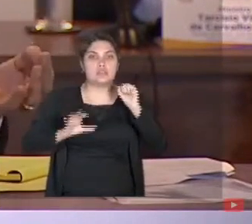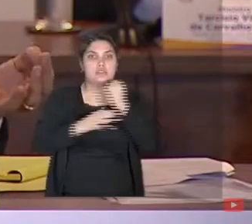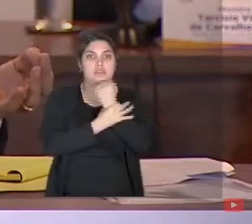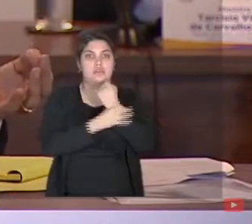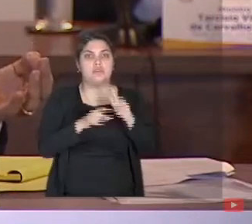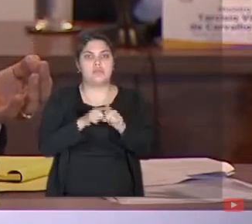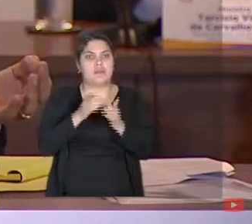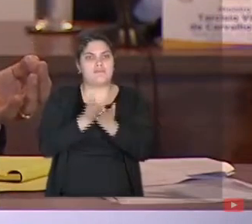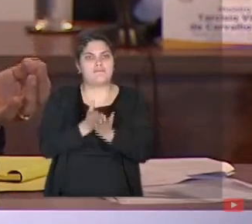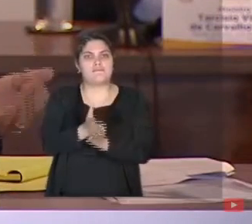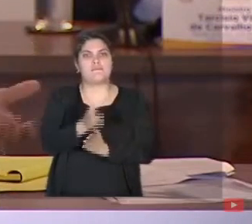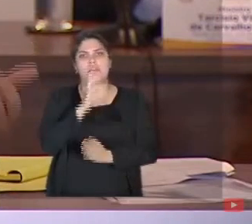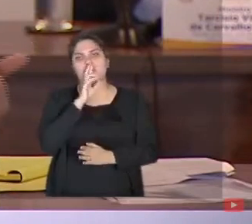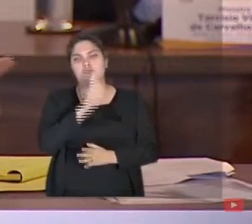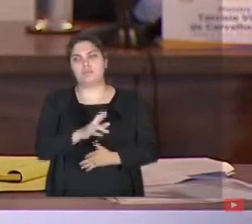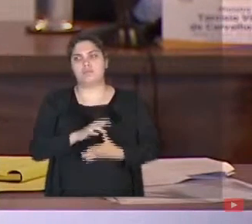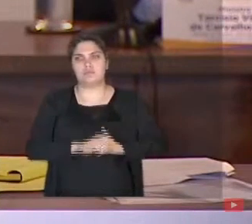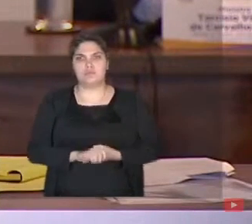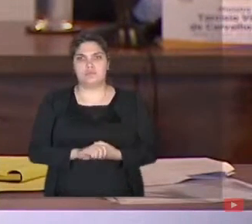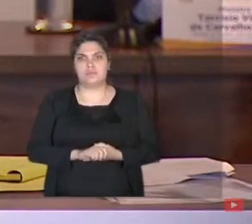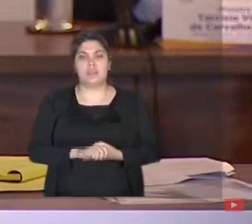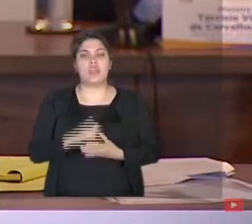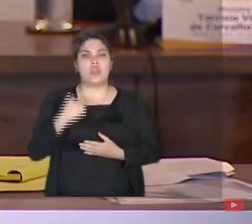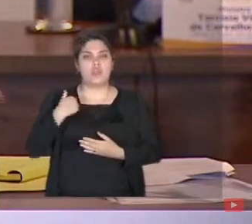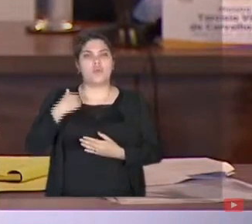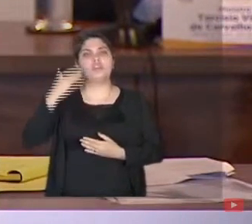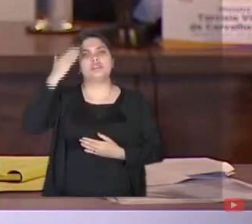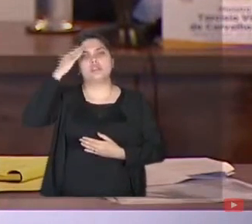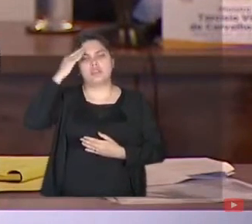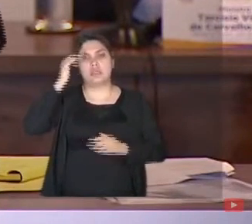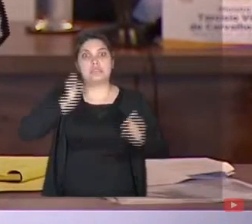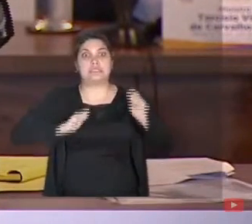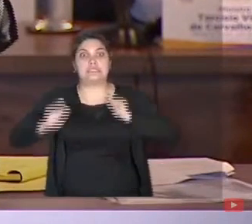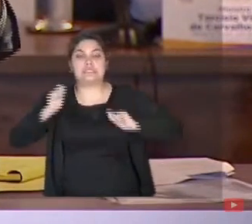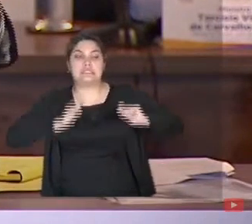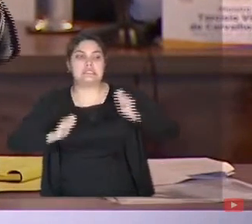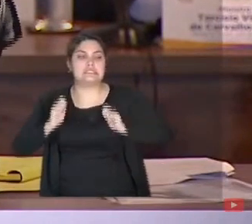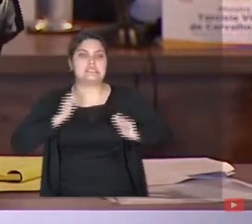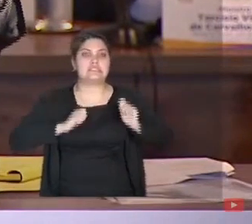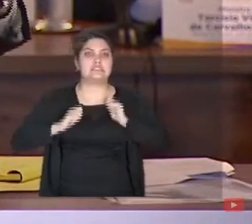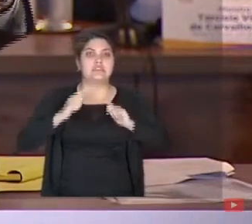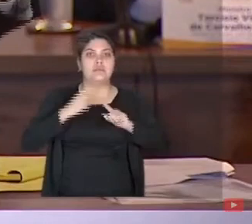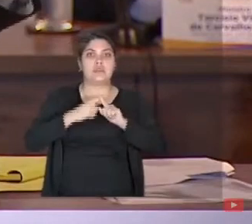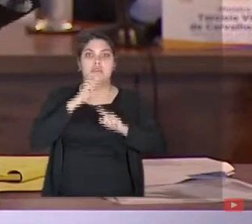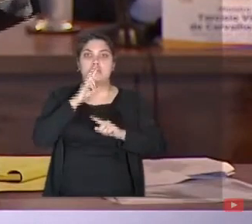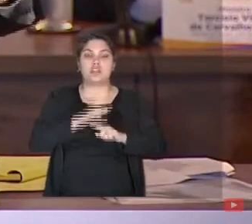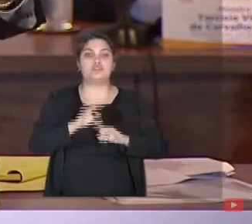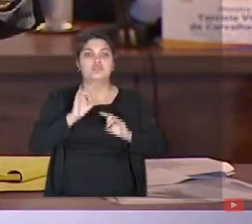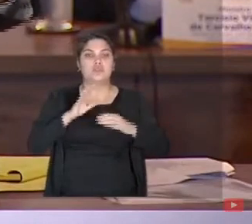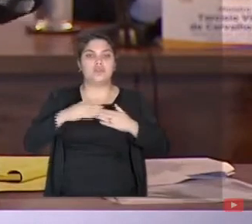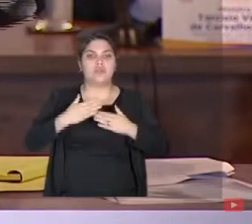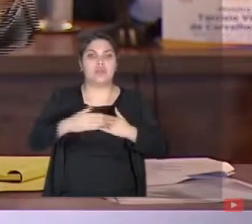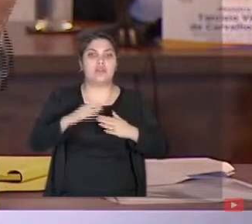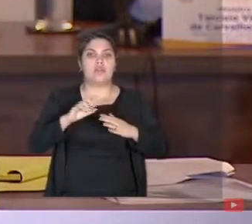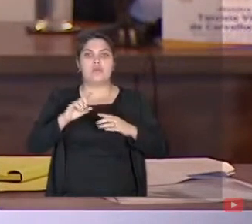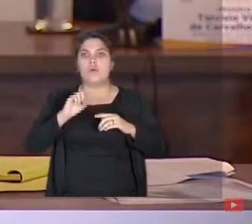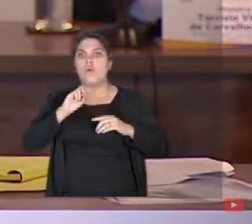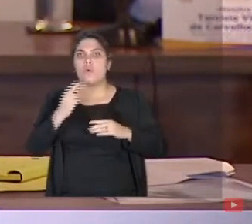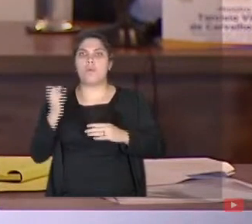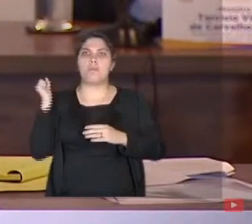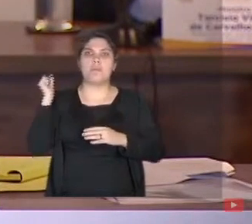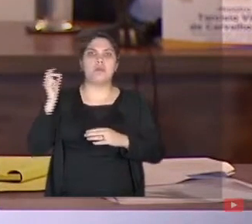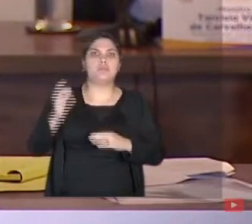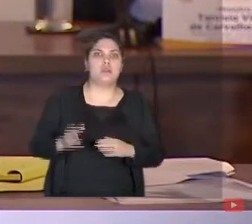e fidelidade do resultado. Eu entendo a ansiedade das pessoas, porque o resultado só vai sair mais tarde ou talvez